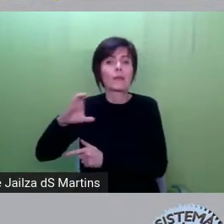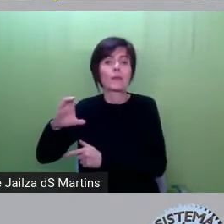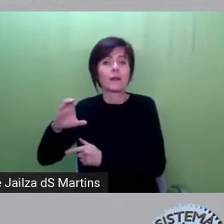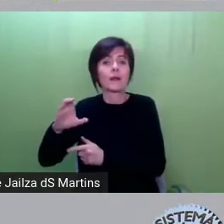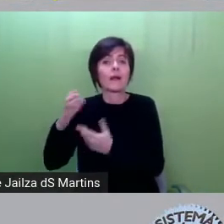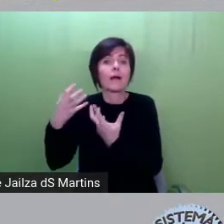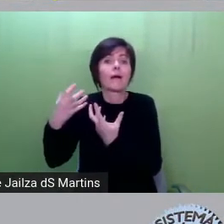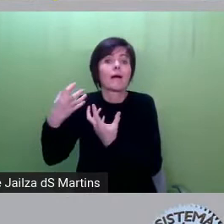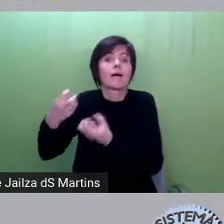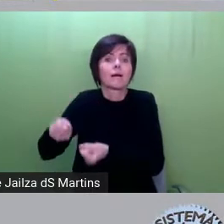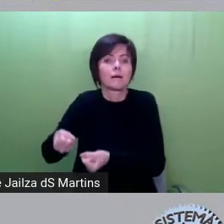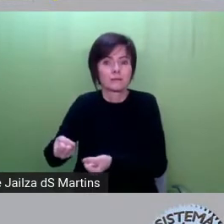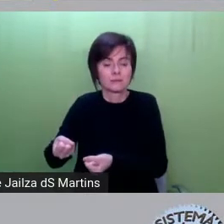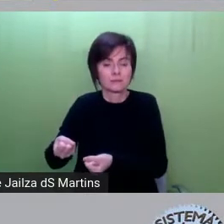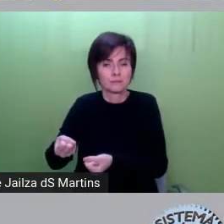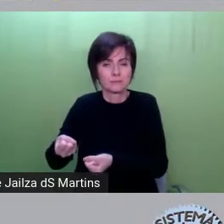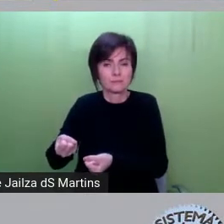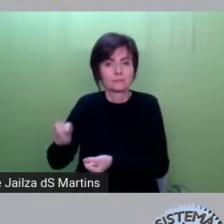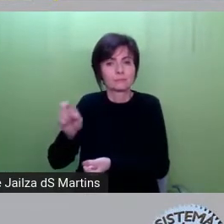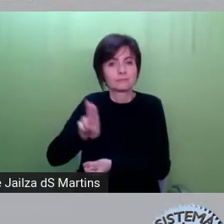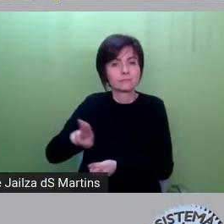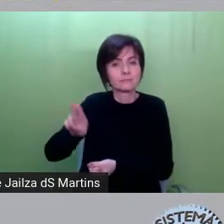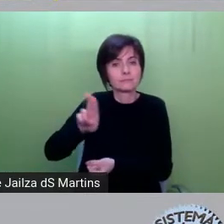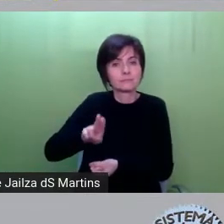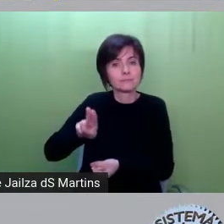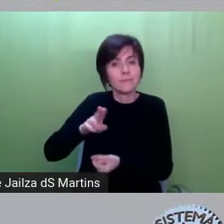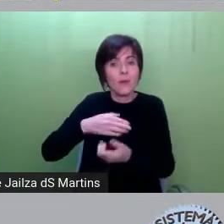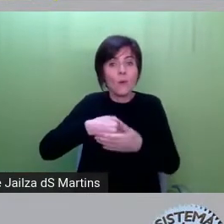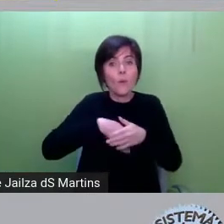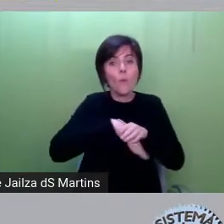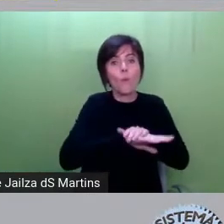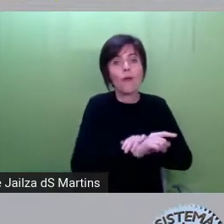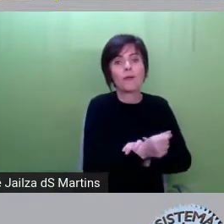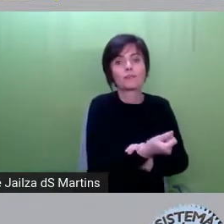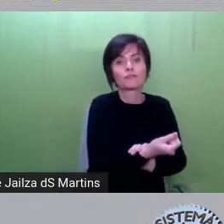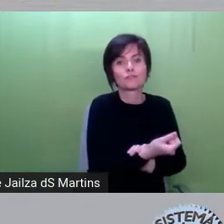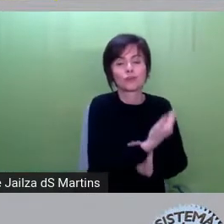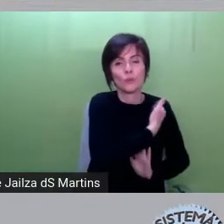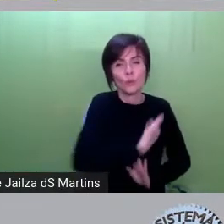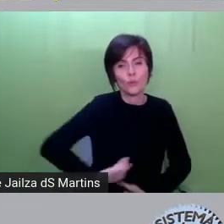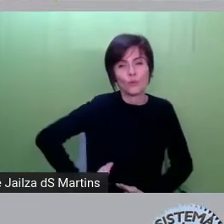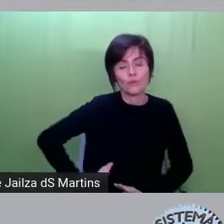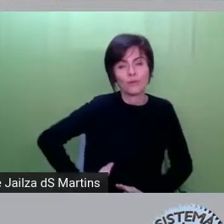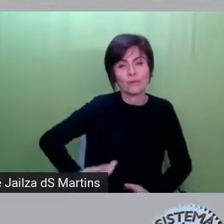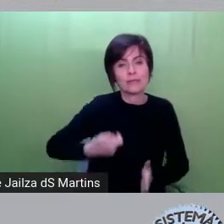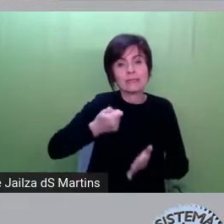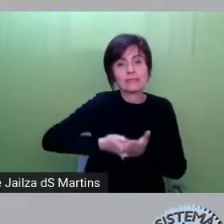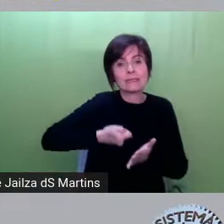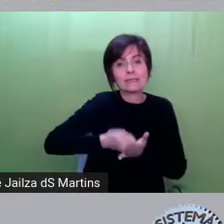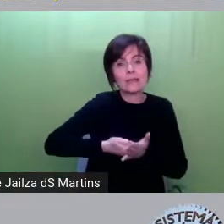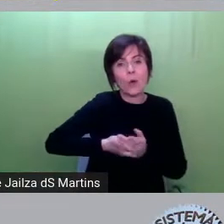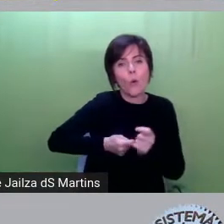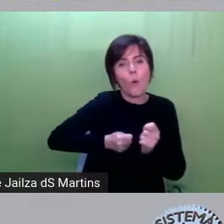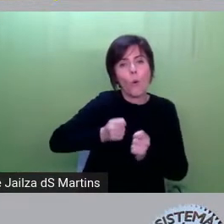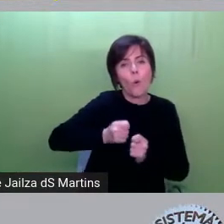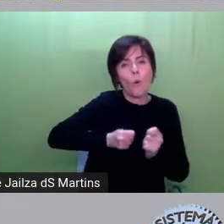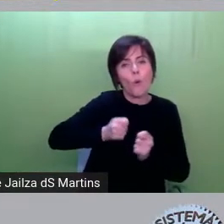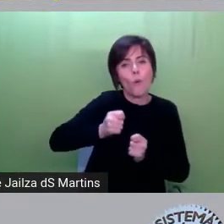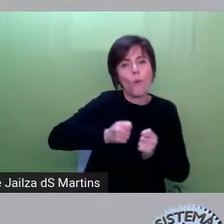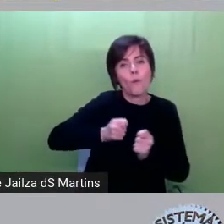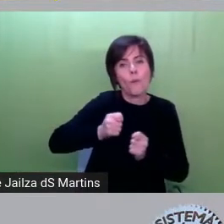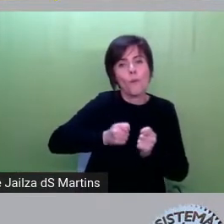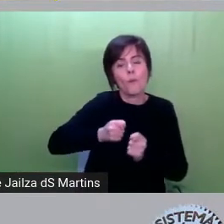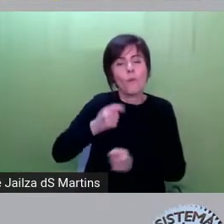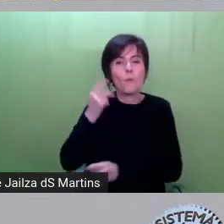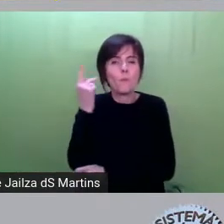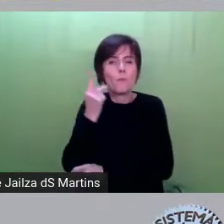permitiu, né, o uso das reservas para tentar algum controle de uma